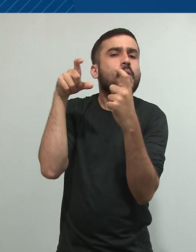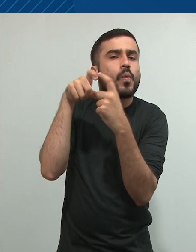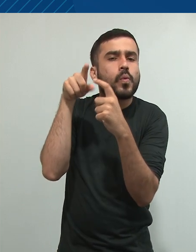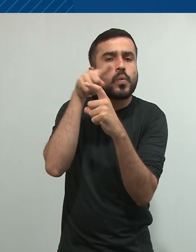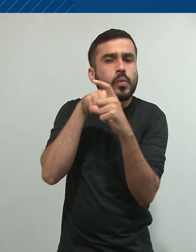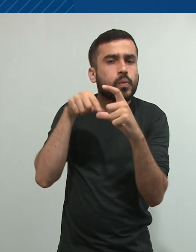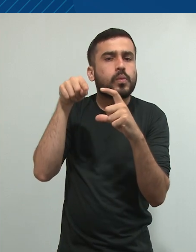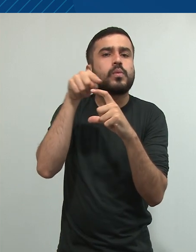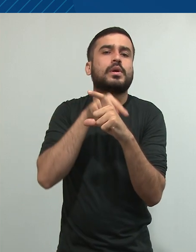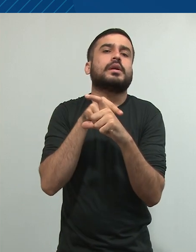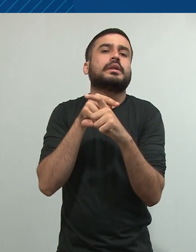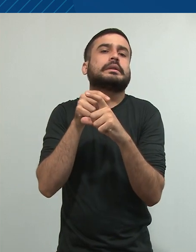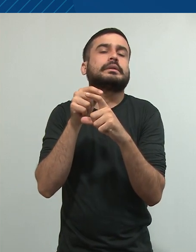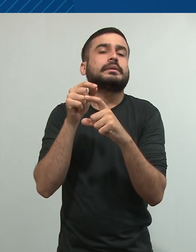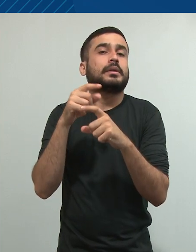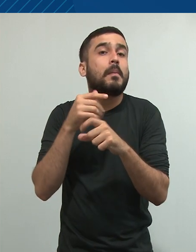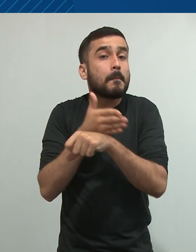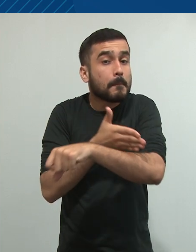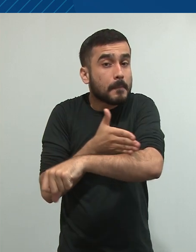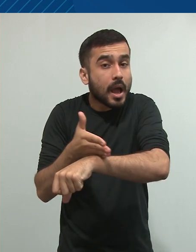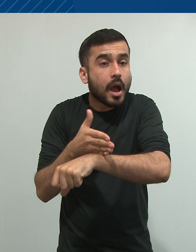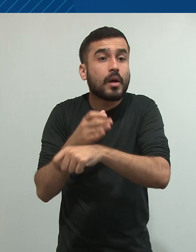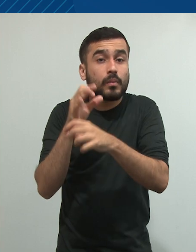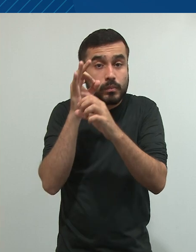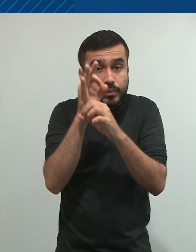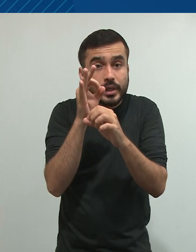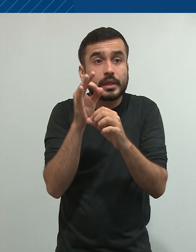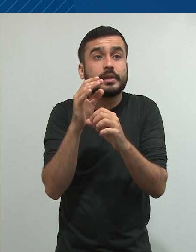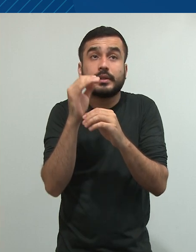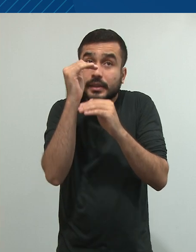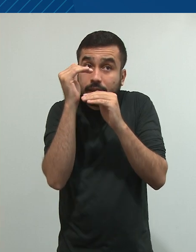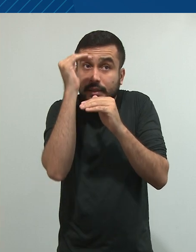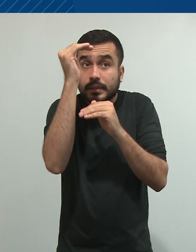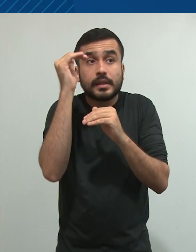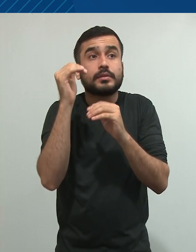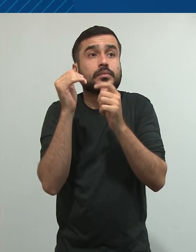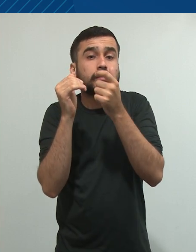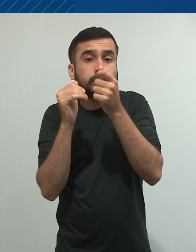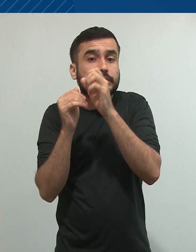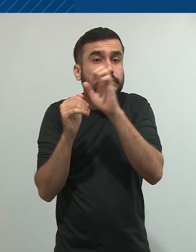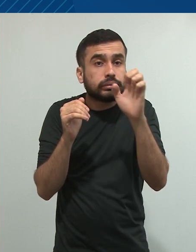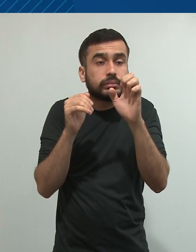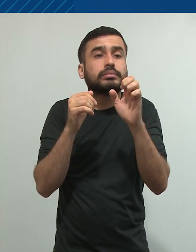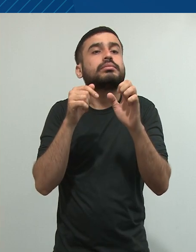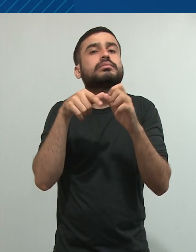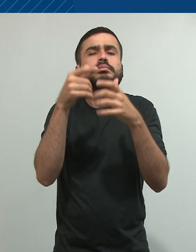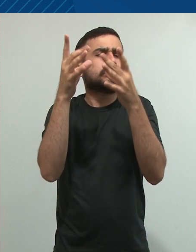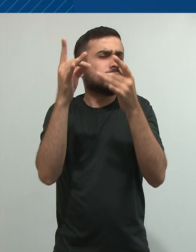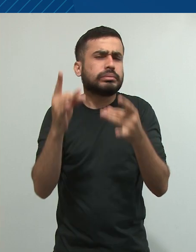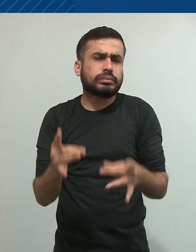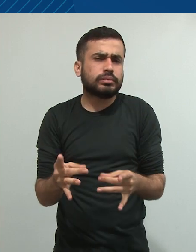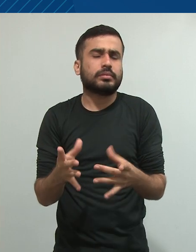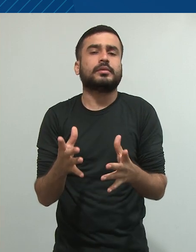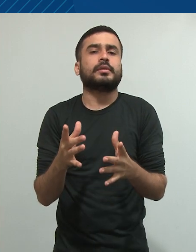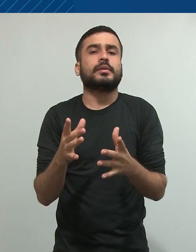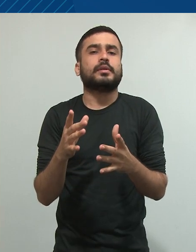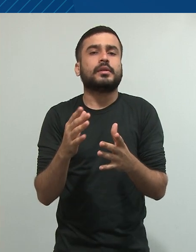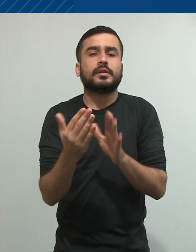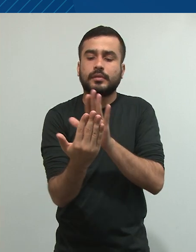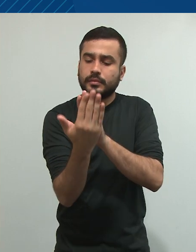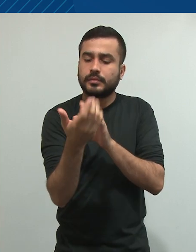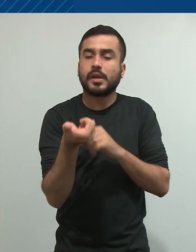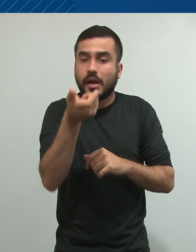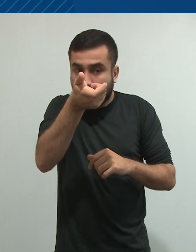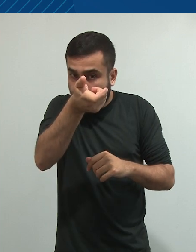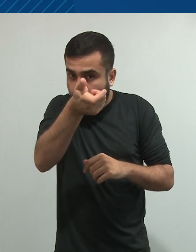circular com um tracinho branco. Ele fica no canto superior esquerdo do controle remoto. Você coloca de frente